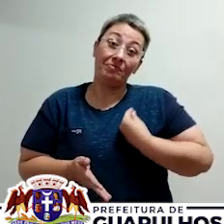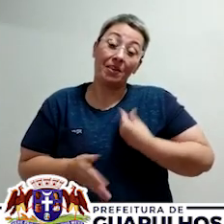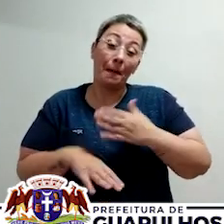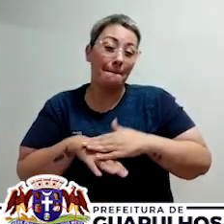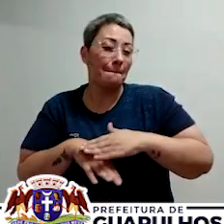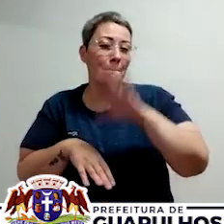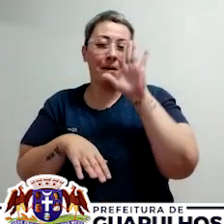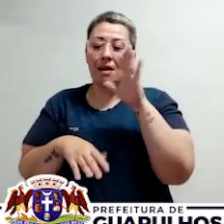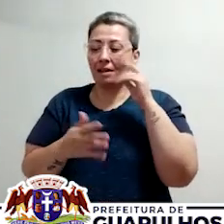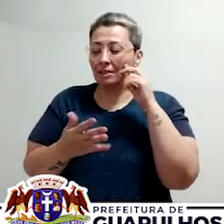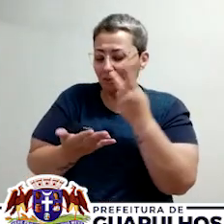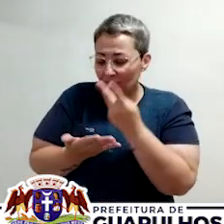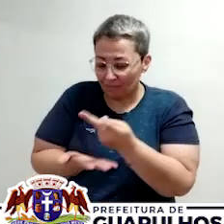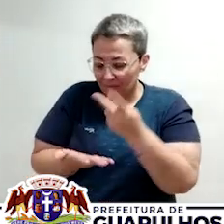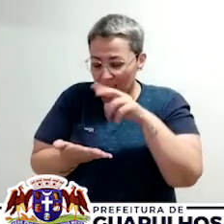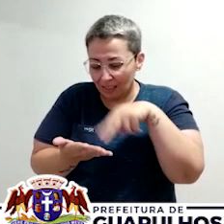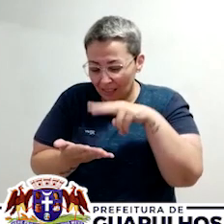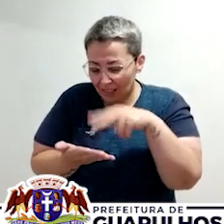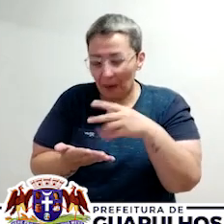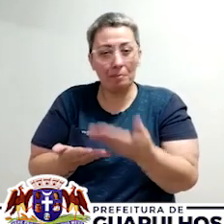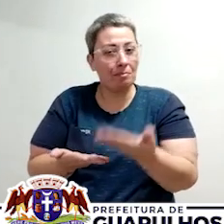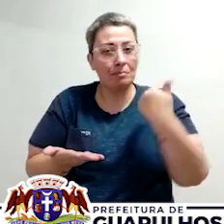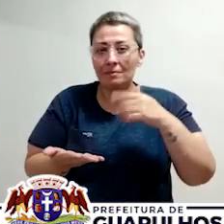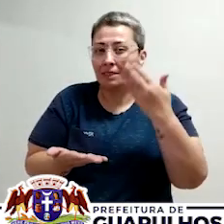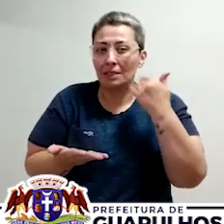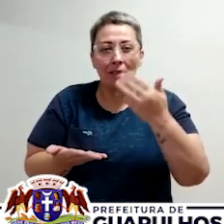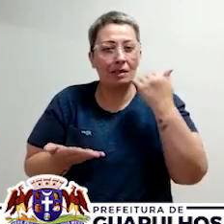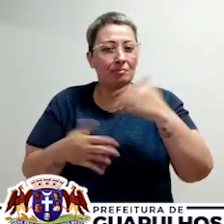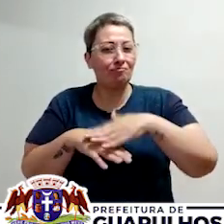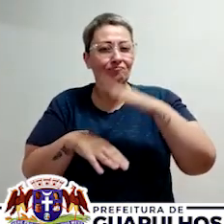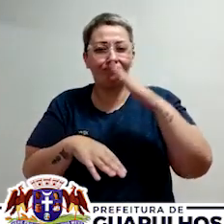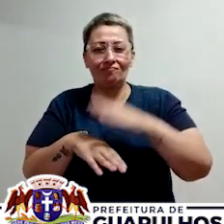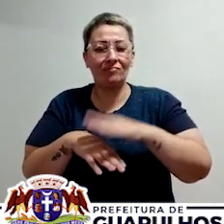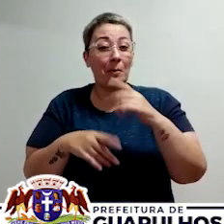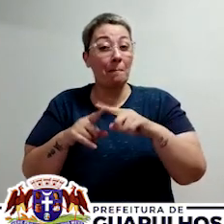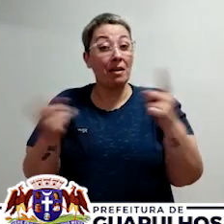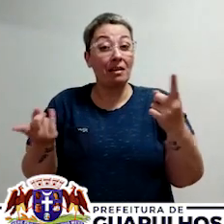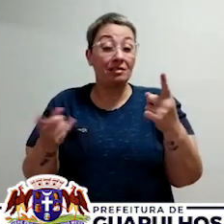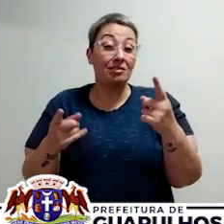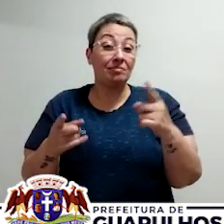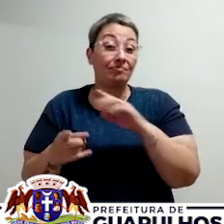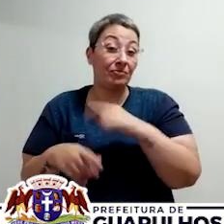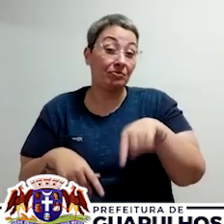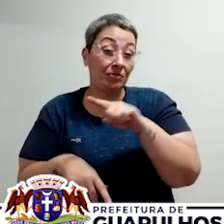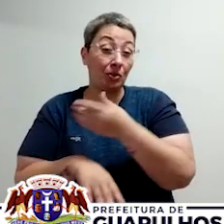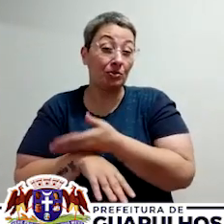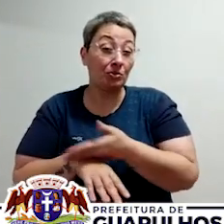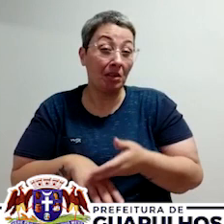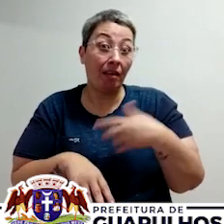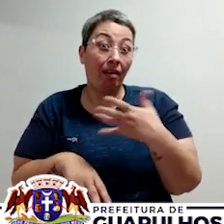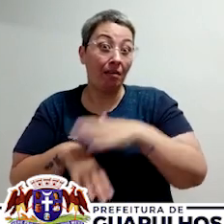vida. Quanto mais eu buscava no livro, mais ele me dava. Mas como a gente tem mania de sempre